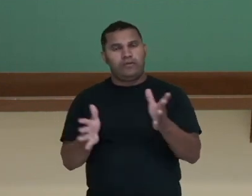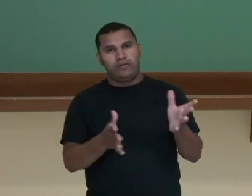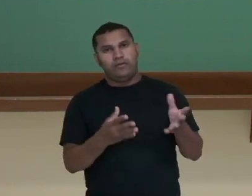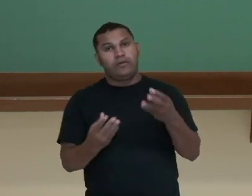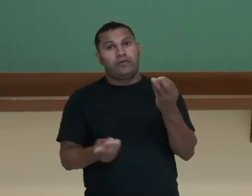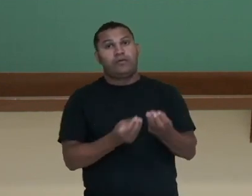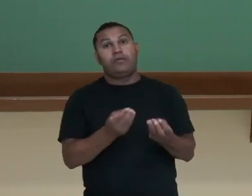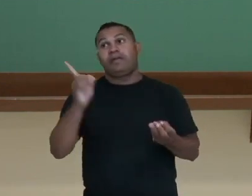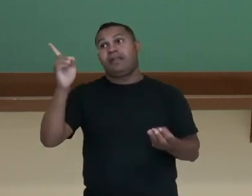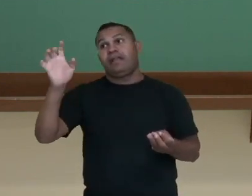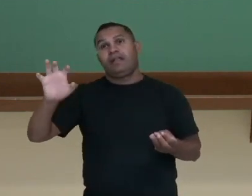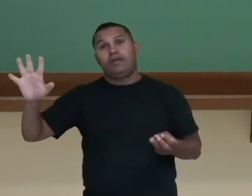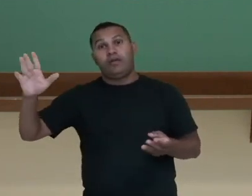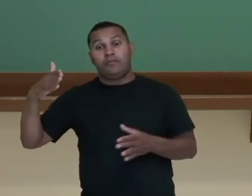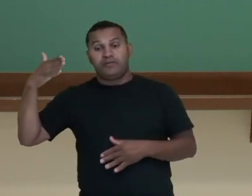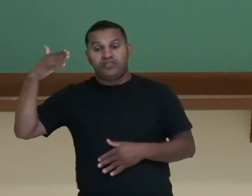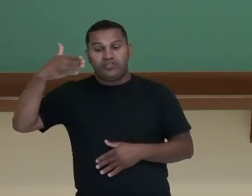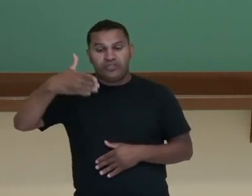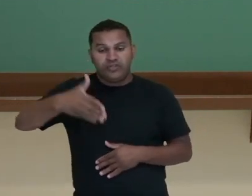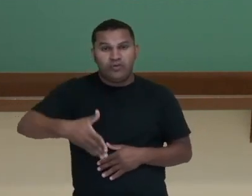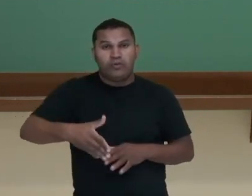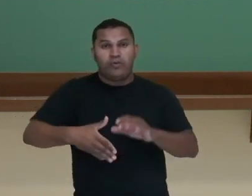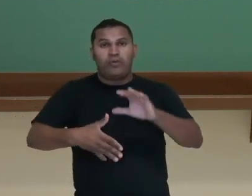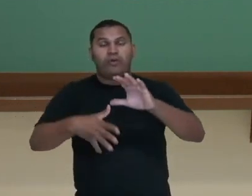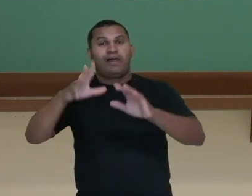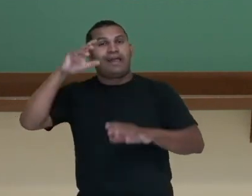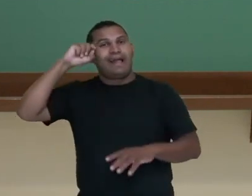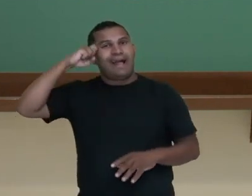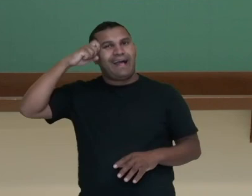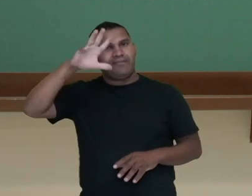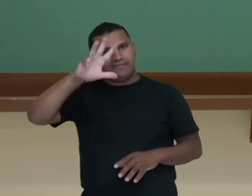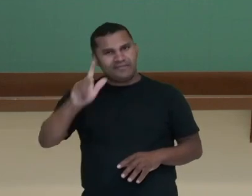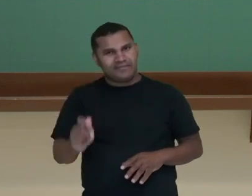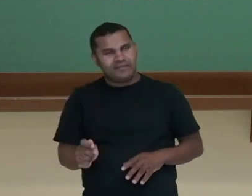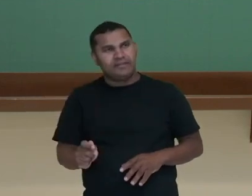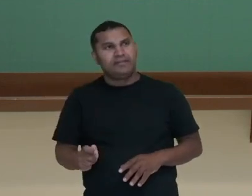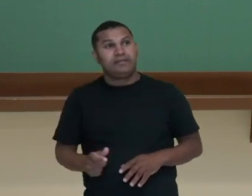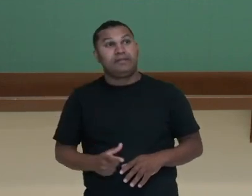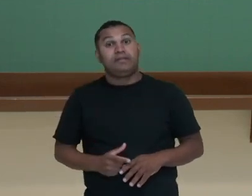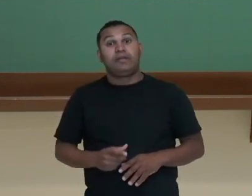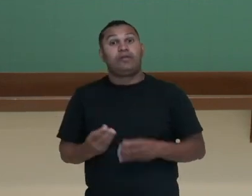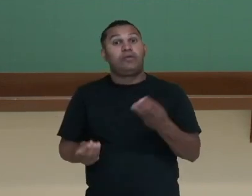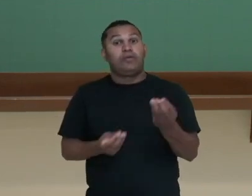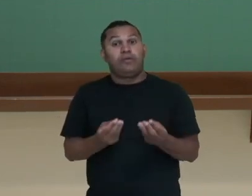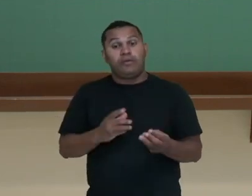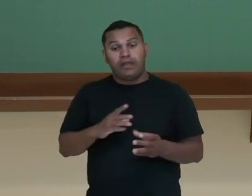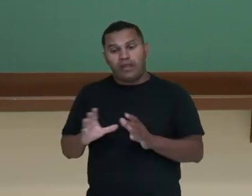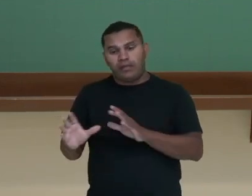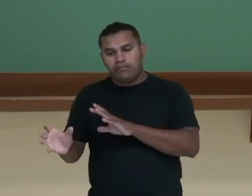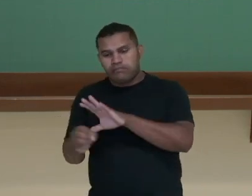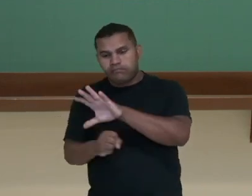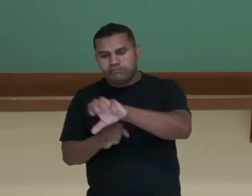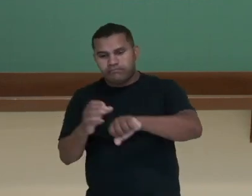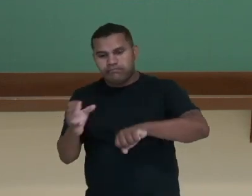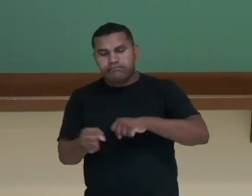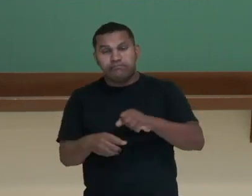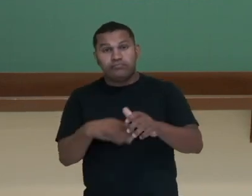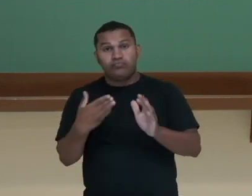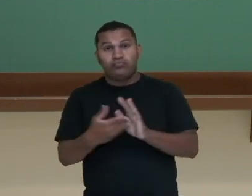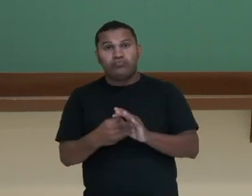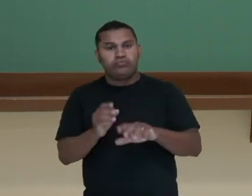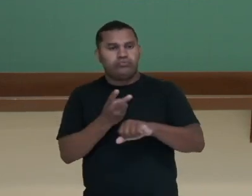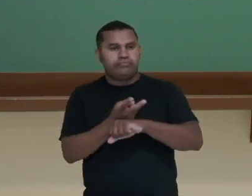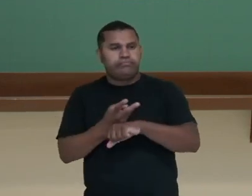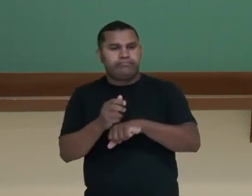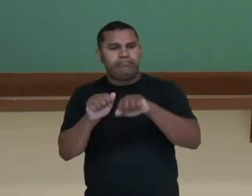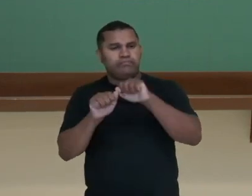impactos sociais, políticos, né, quase sempre negativos, e o enorme lucrativo empreendimento comercial que era o tráfico